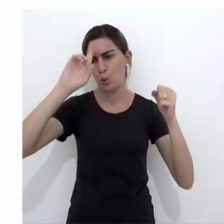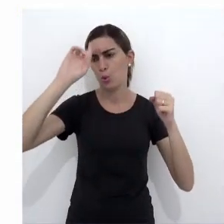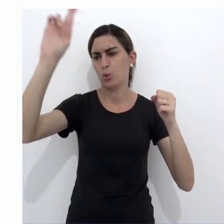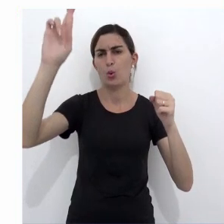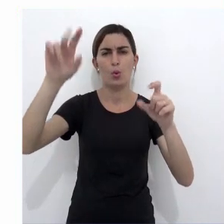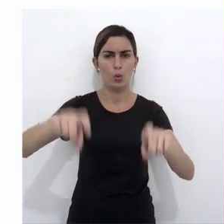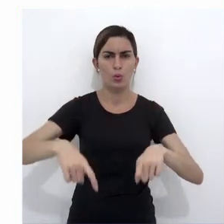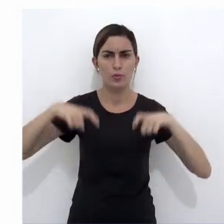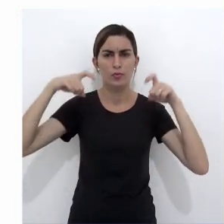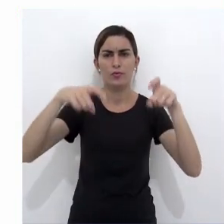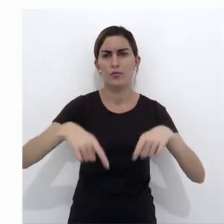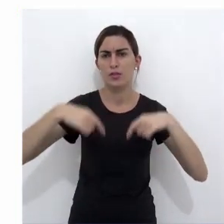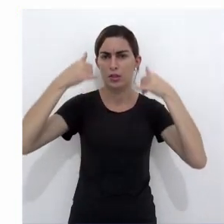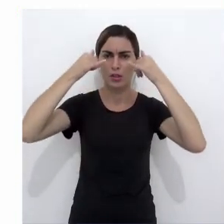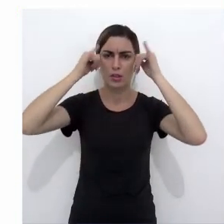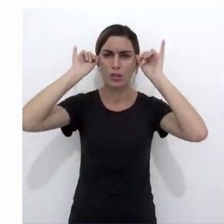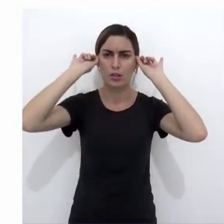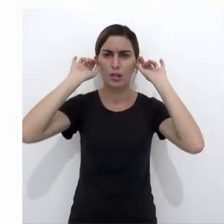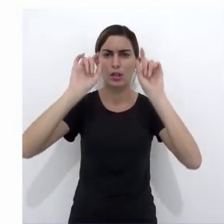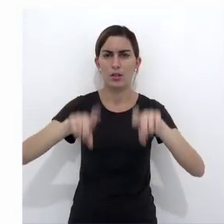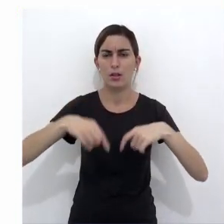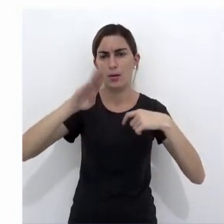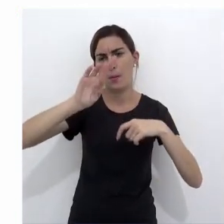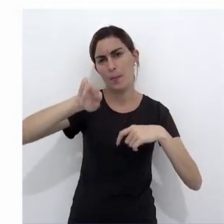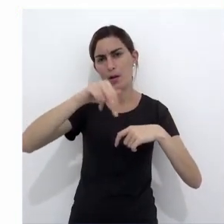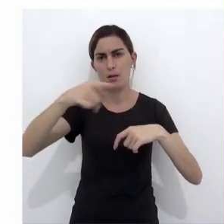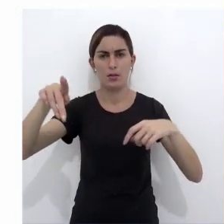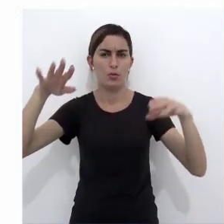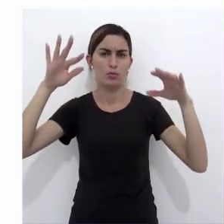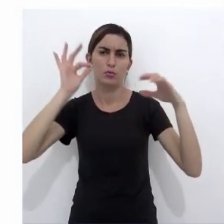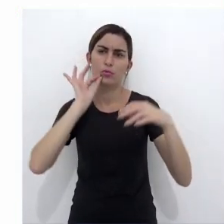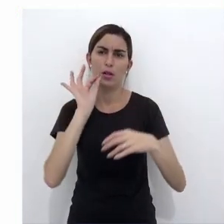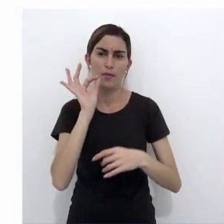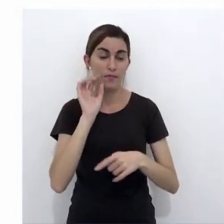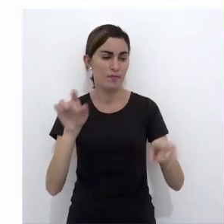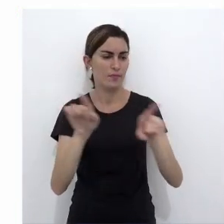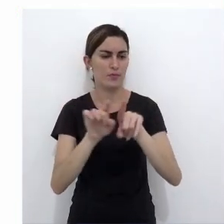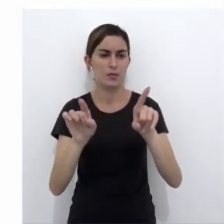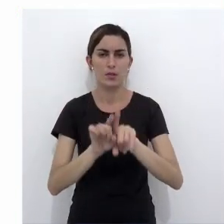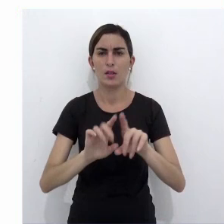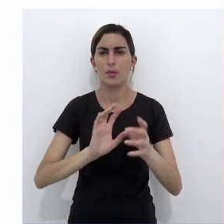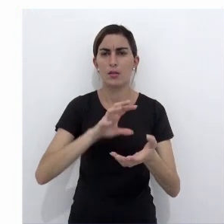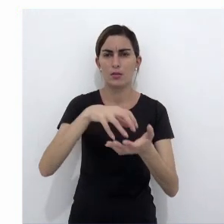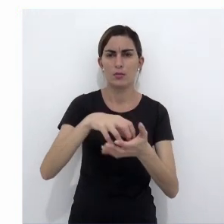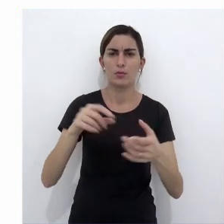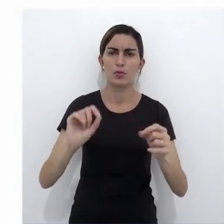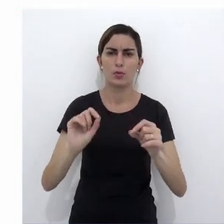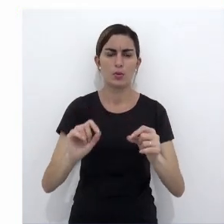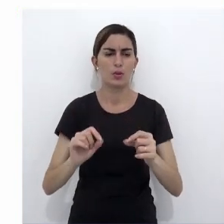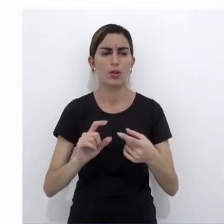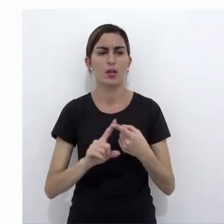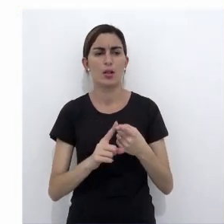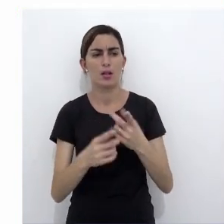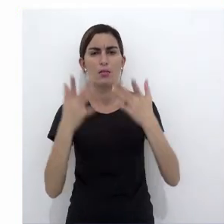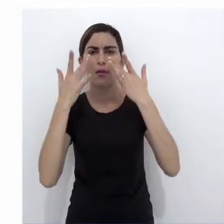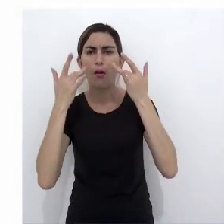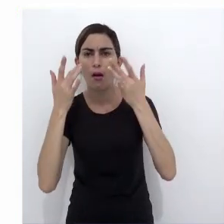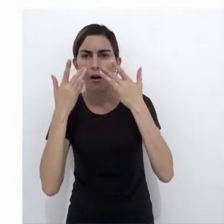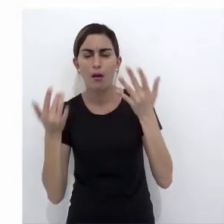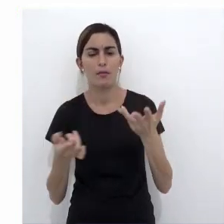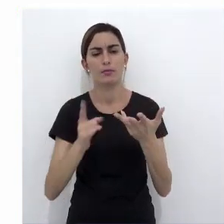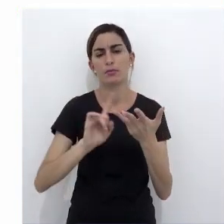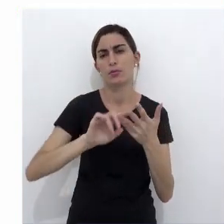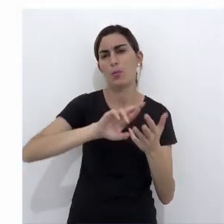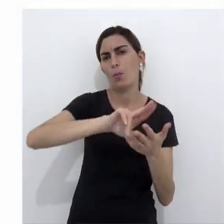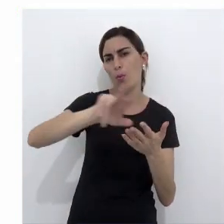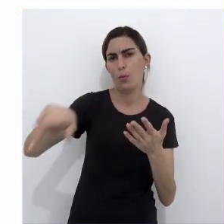de café, os casarões dos barões de café, também um incentivo aí à questão cultural, né? Teatro, ok?